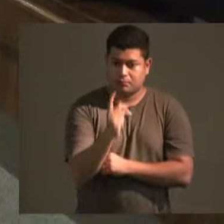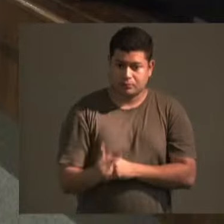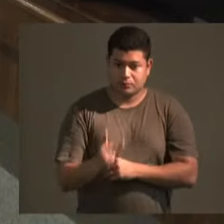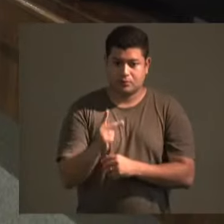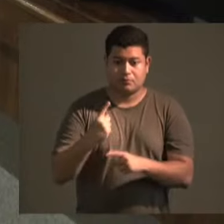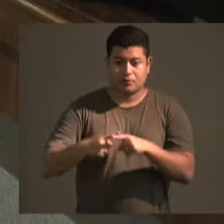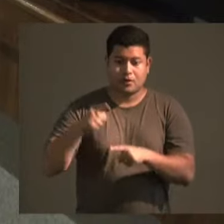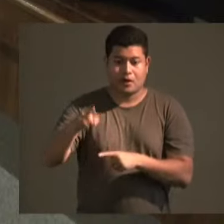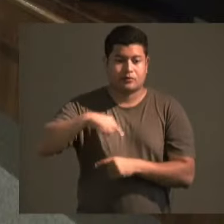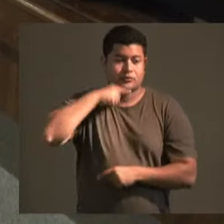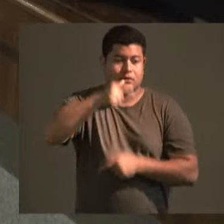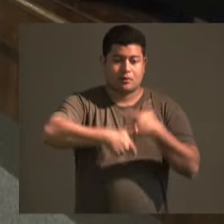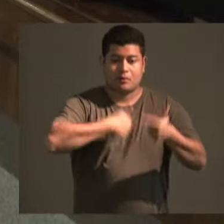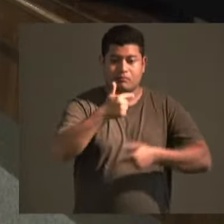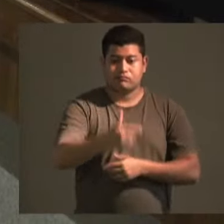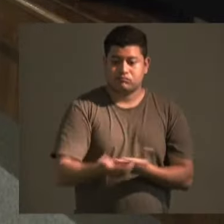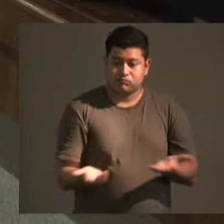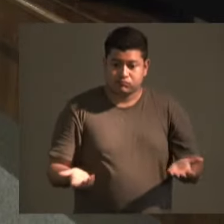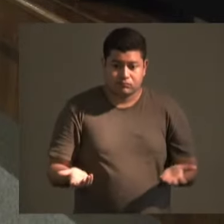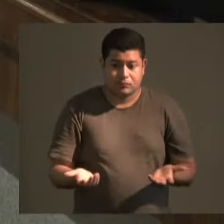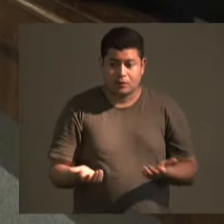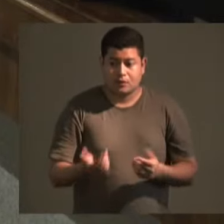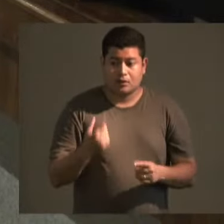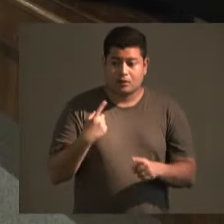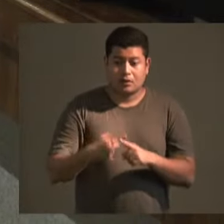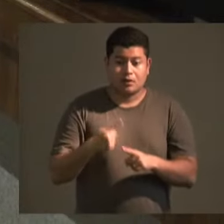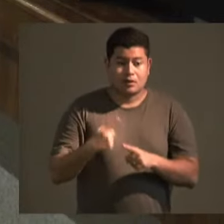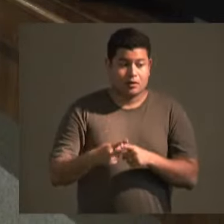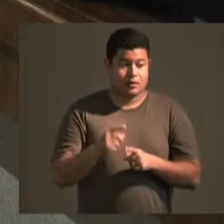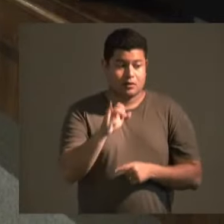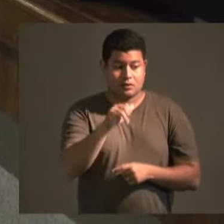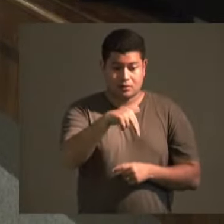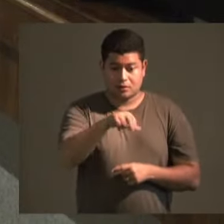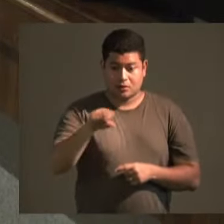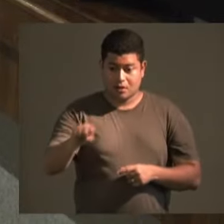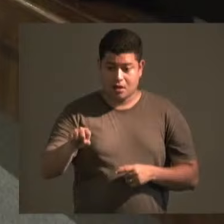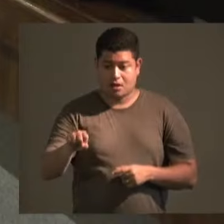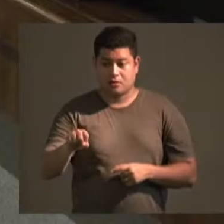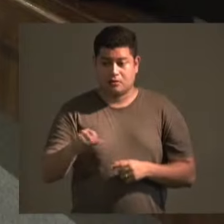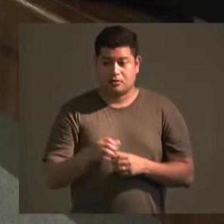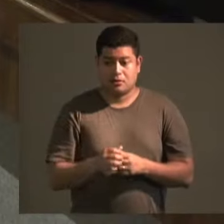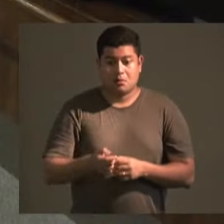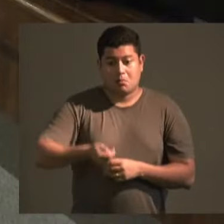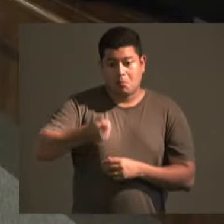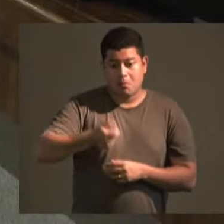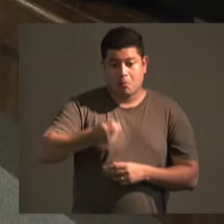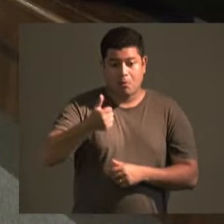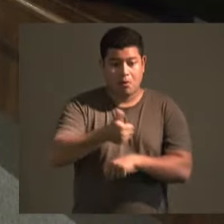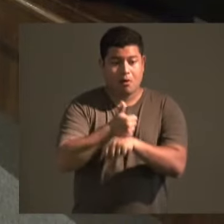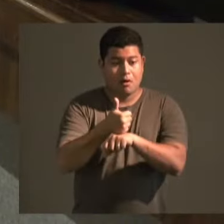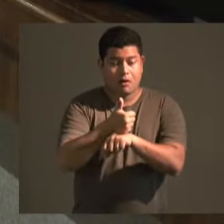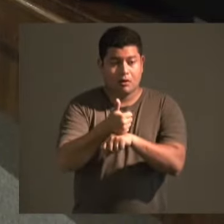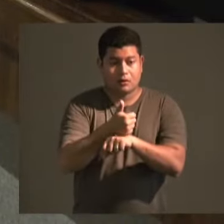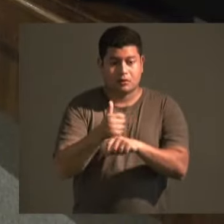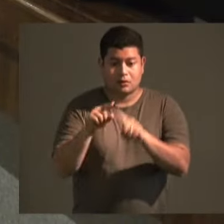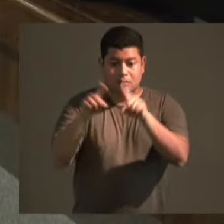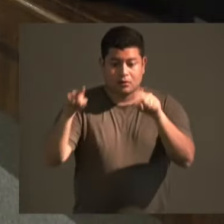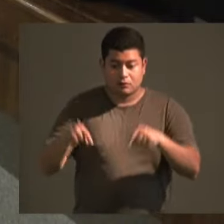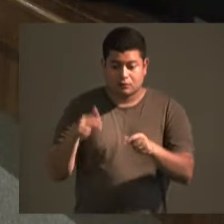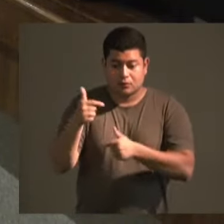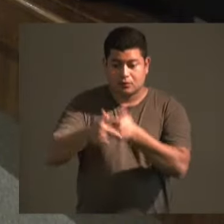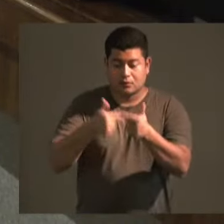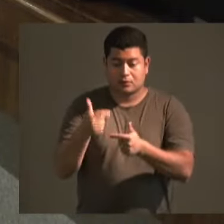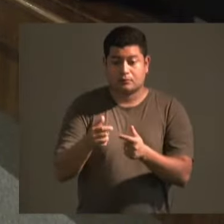invalidez, é porque a própria reabilitação profissional do INSS também está com pouquíssimos profissionais, e nós também precisamos de